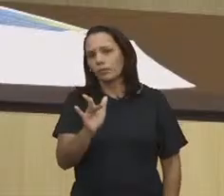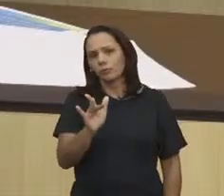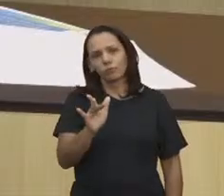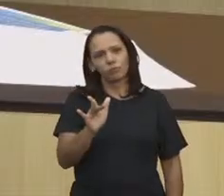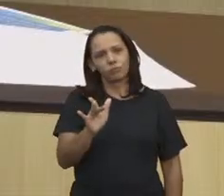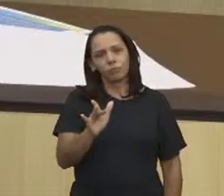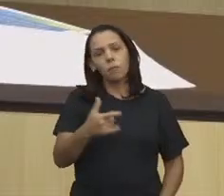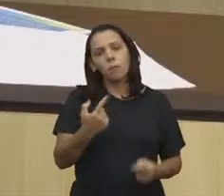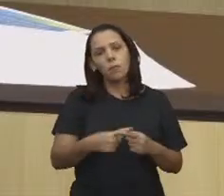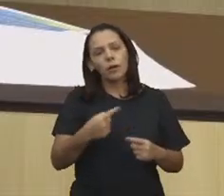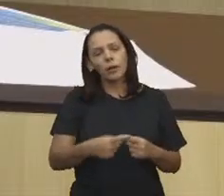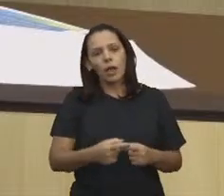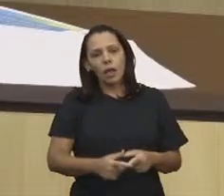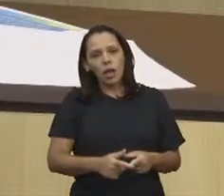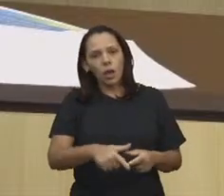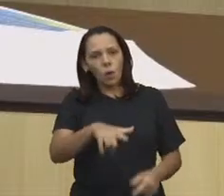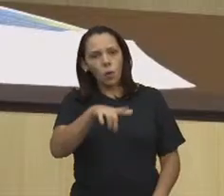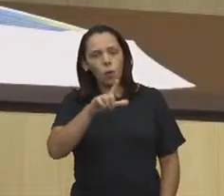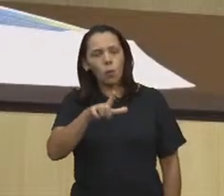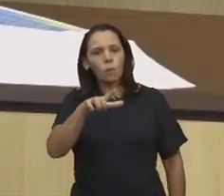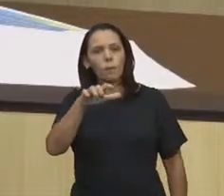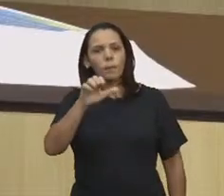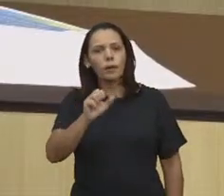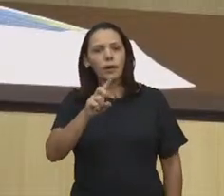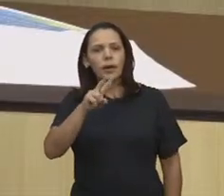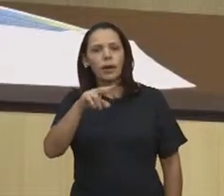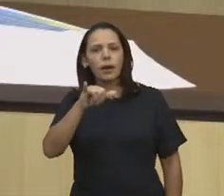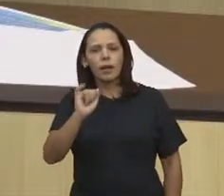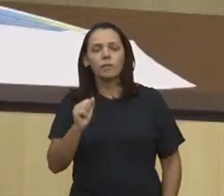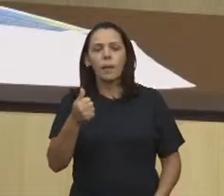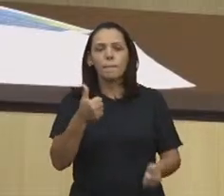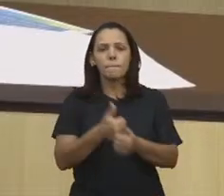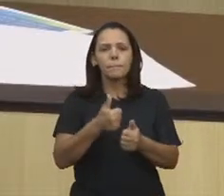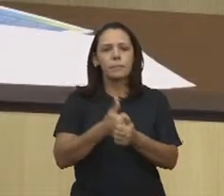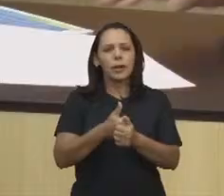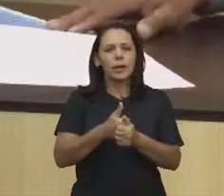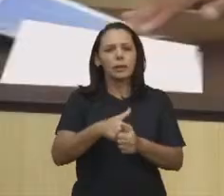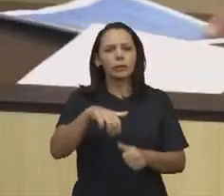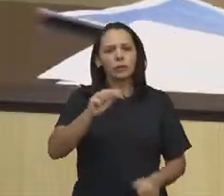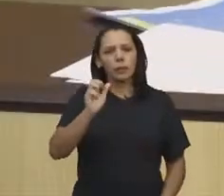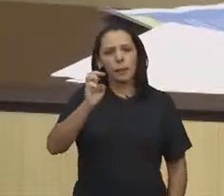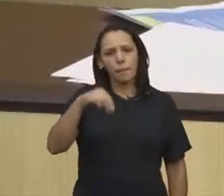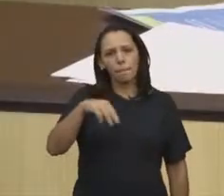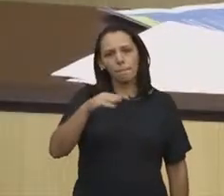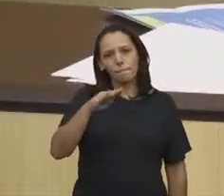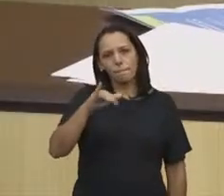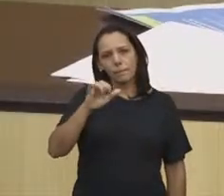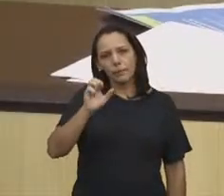leve fica próximo à ambiental, na rua, acho que é a Rua Cruzeiro.